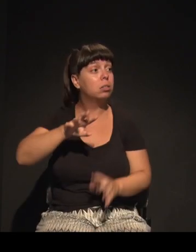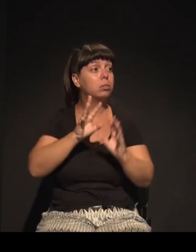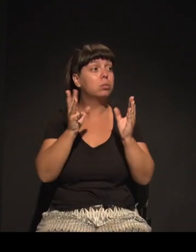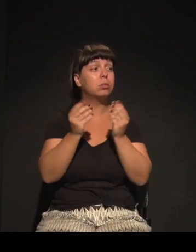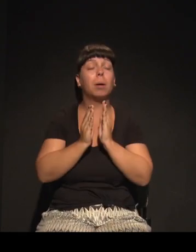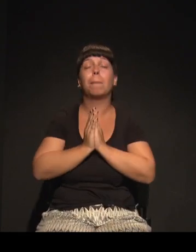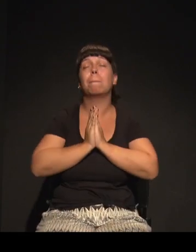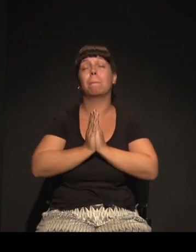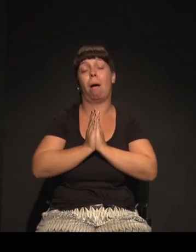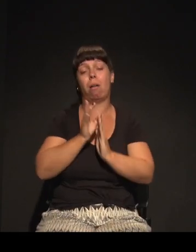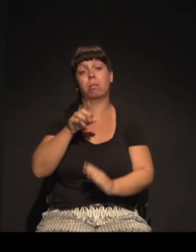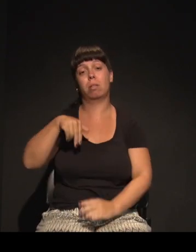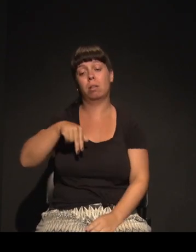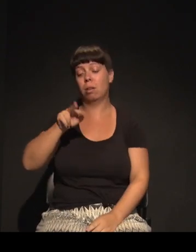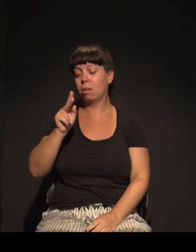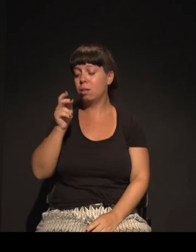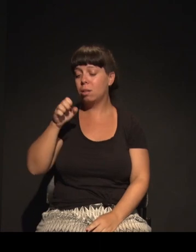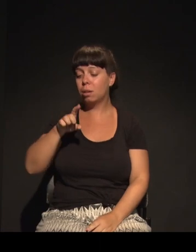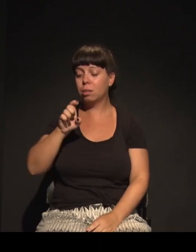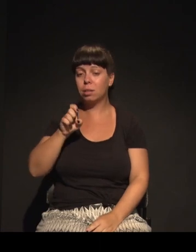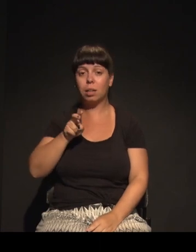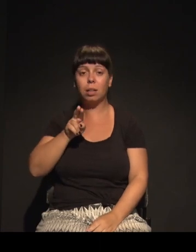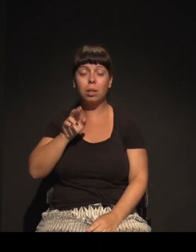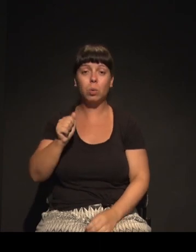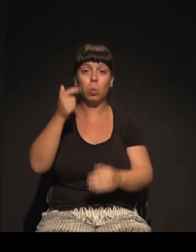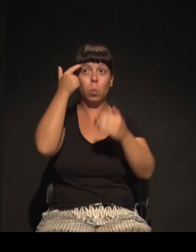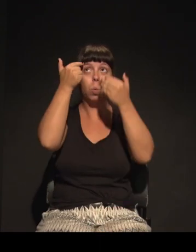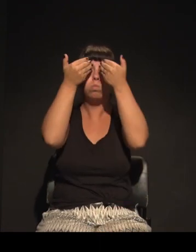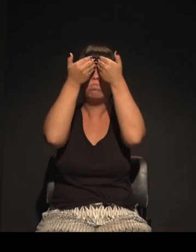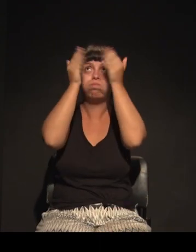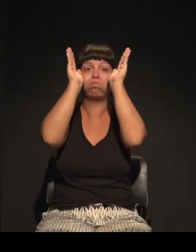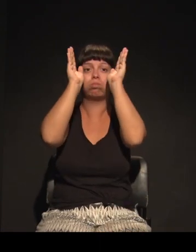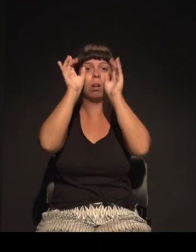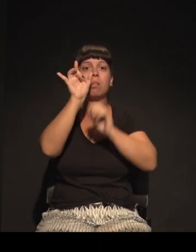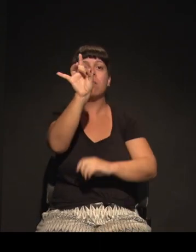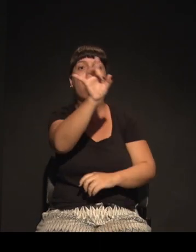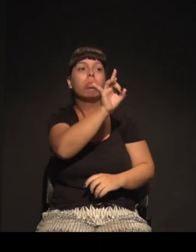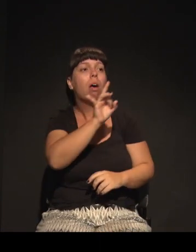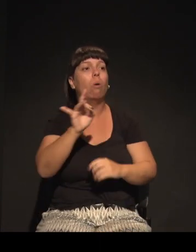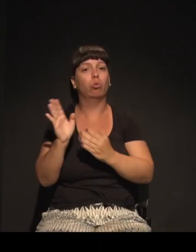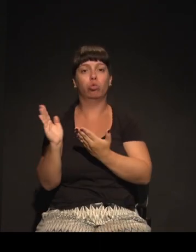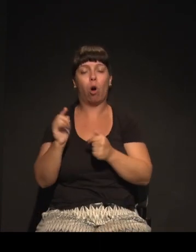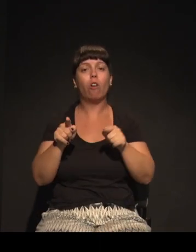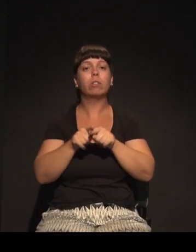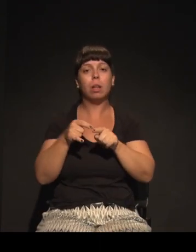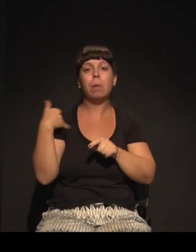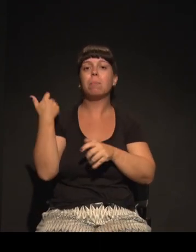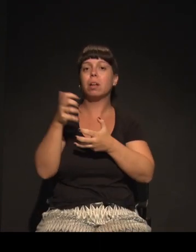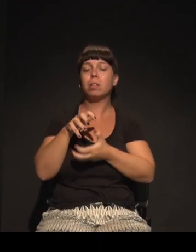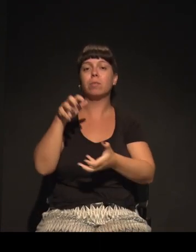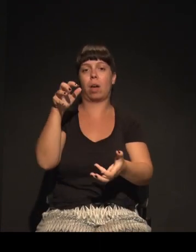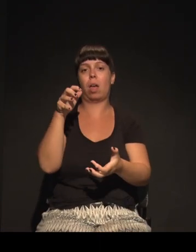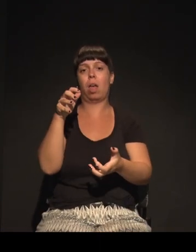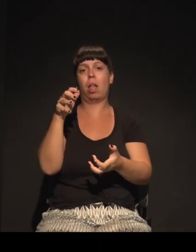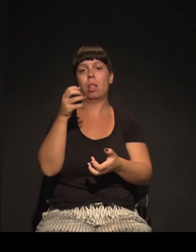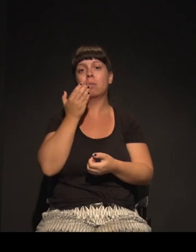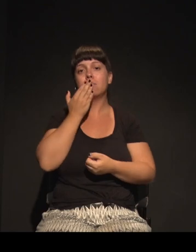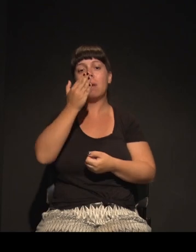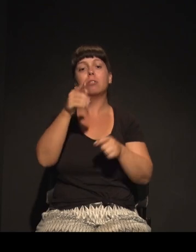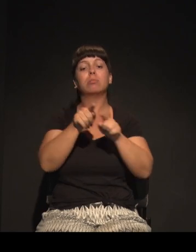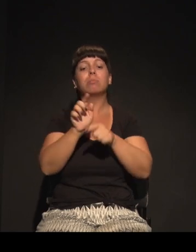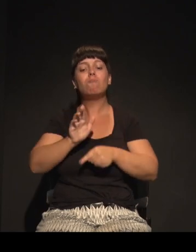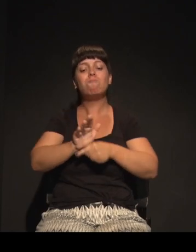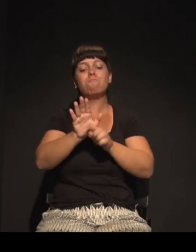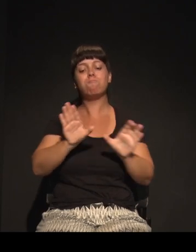planetário abrir as suas mentes cada um de vocês jovens e os mais velhos é que vai pedir muito pela sua comunidade